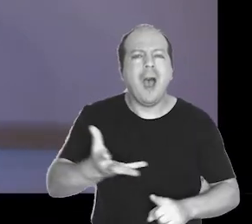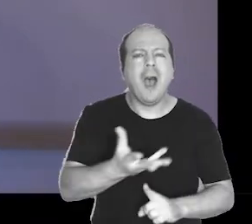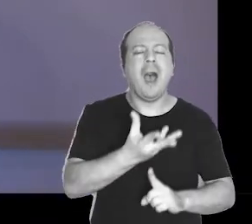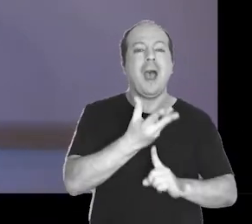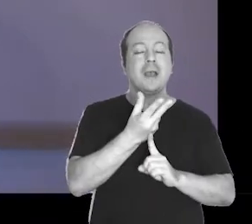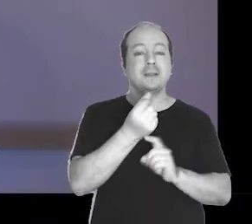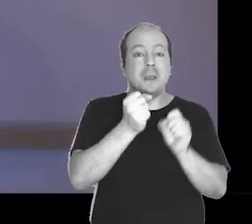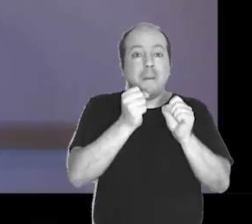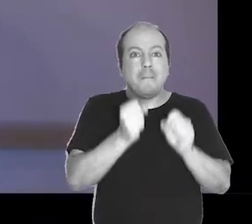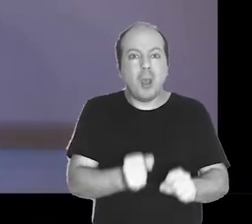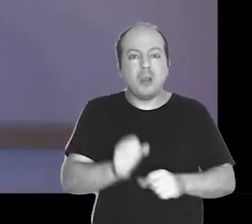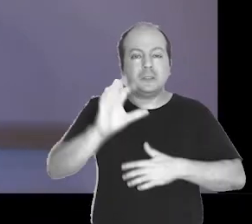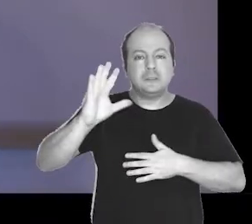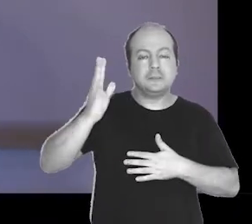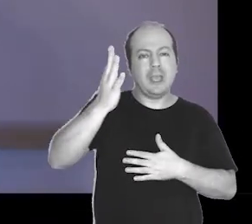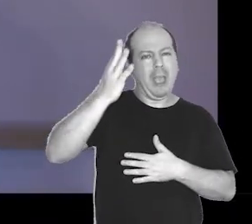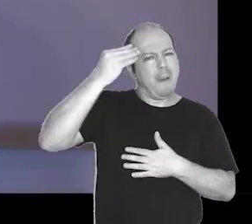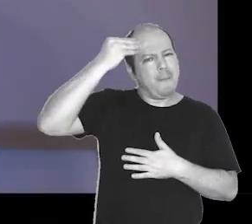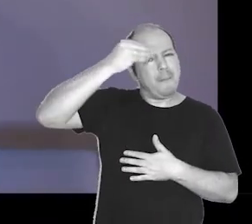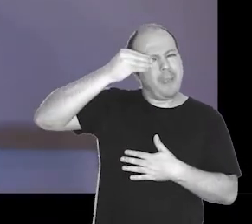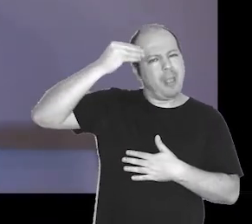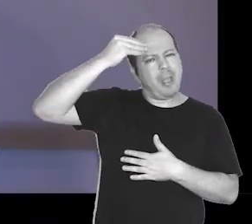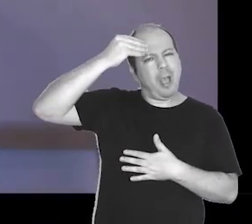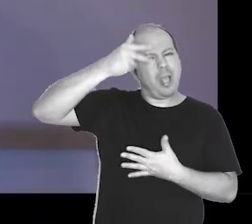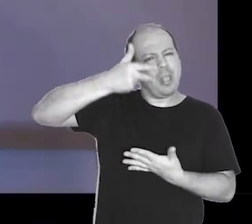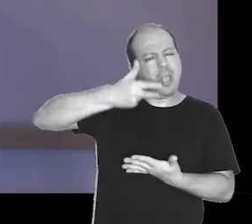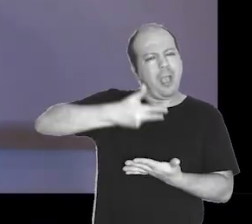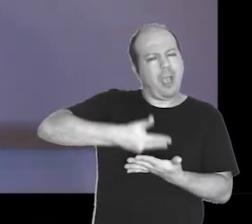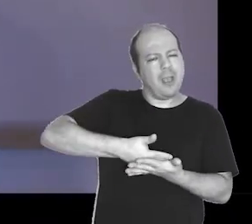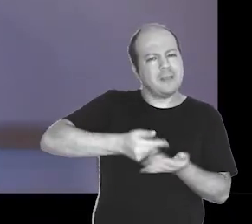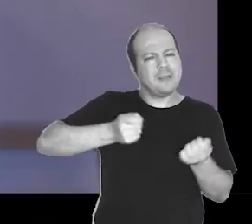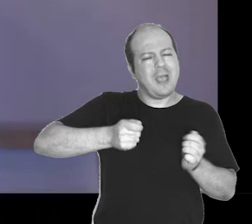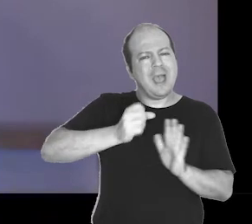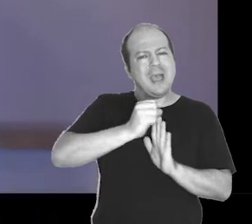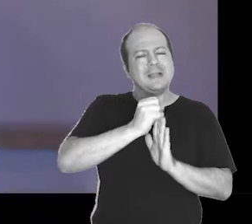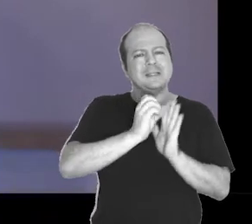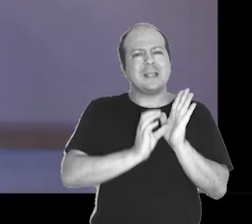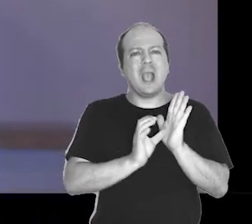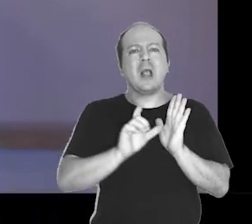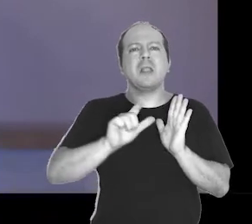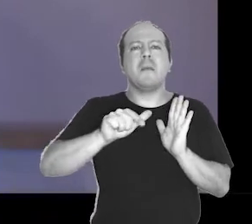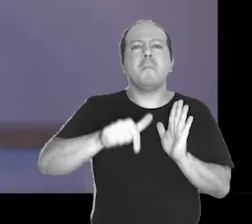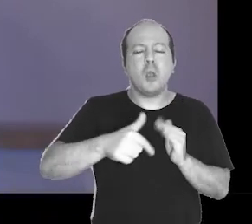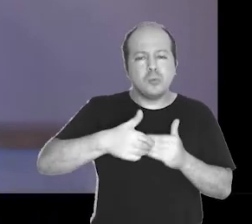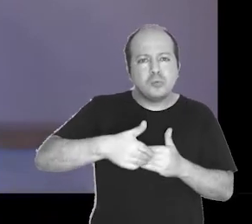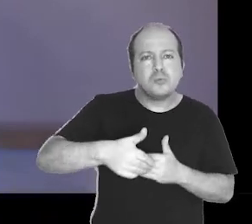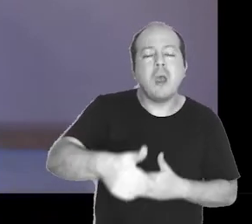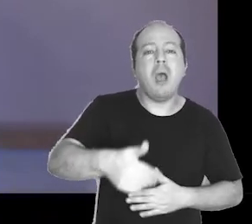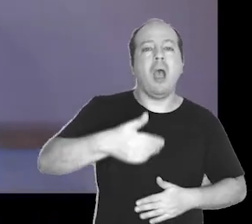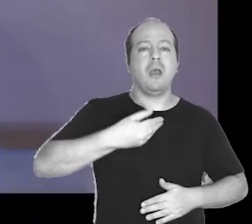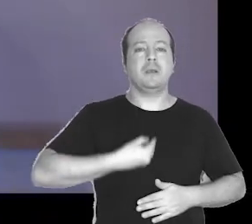que a modernidade da psicanálise pudesse, séculos depois, existir.